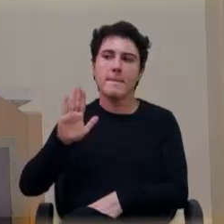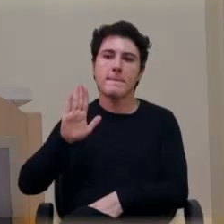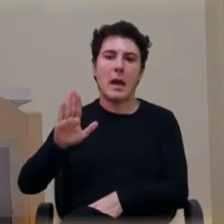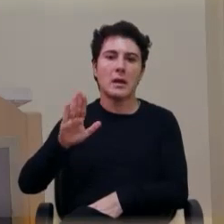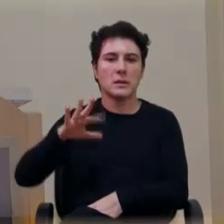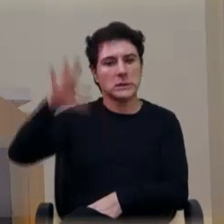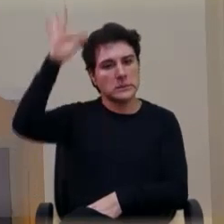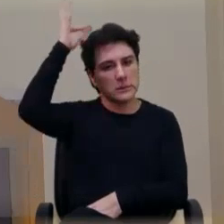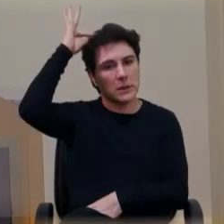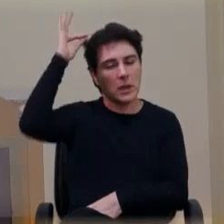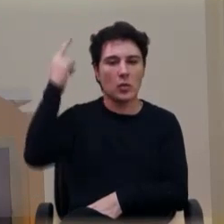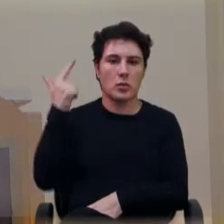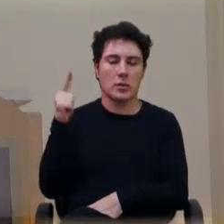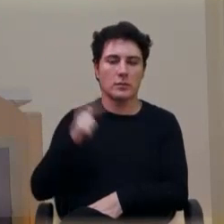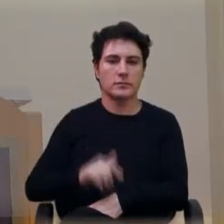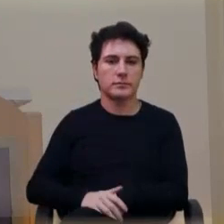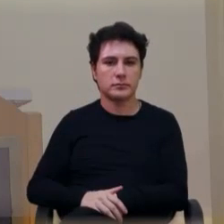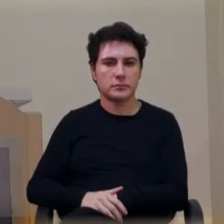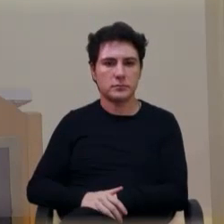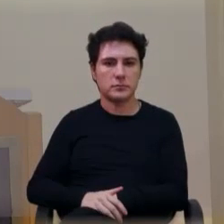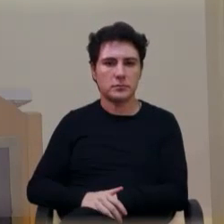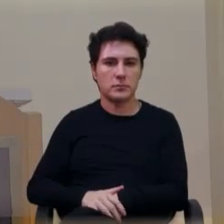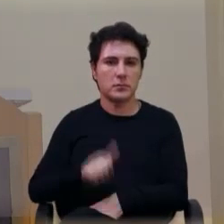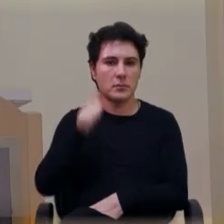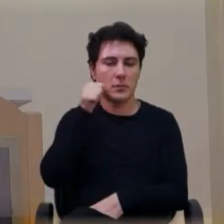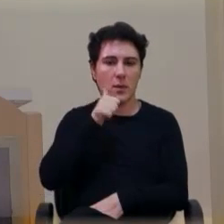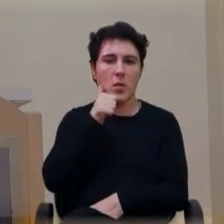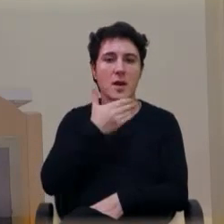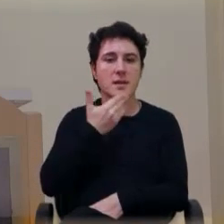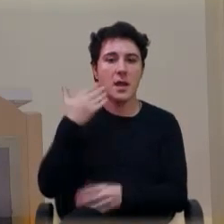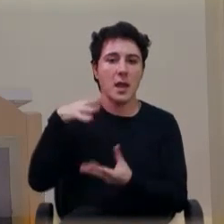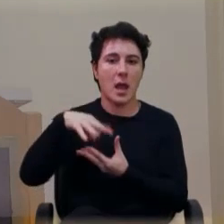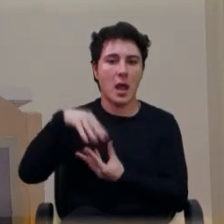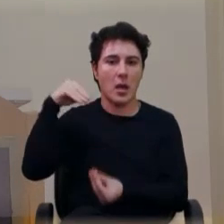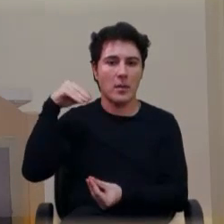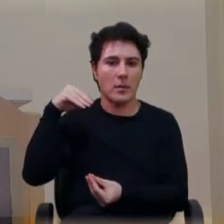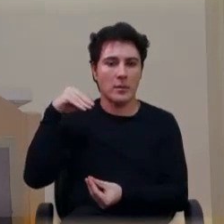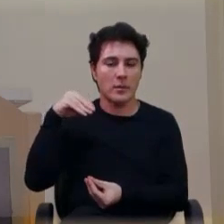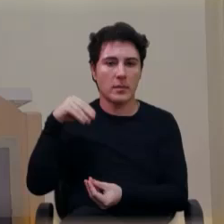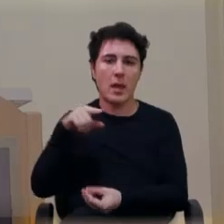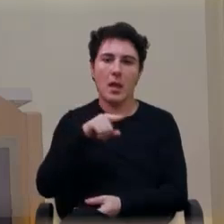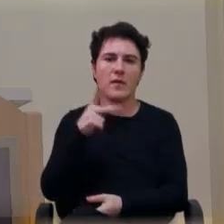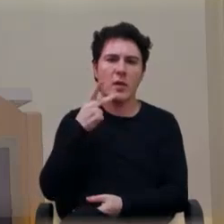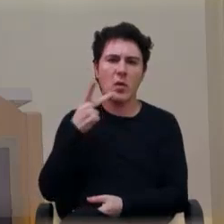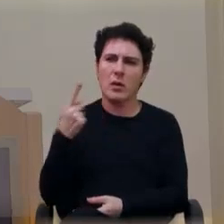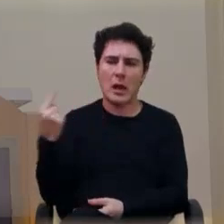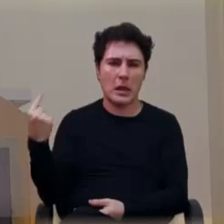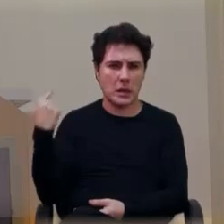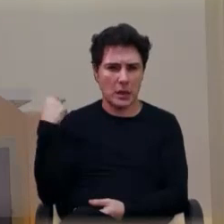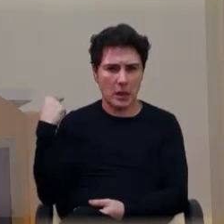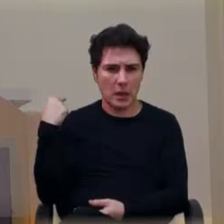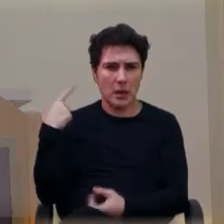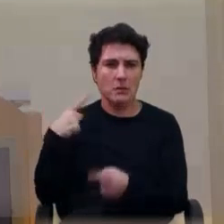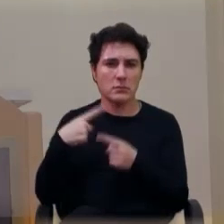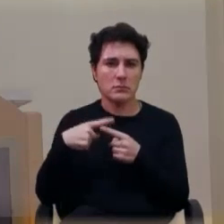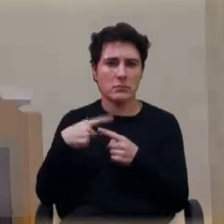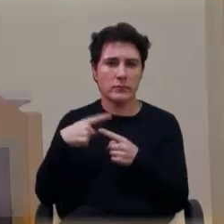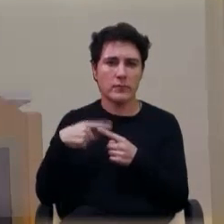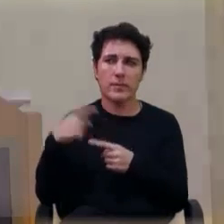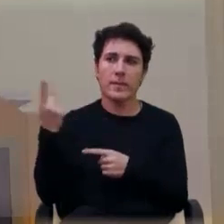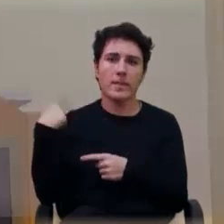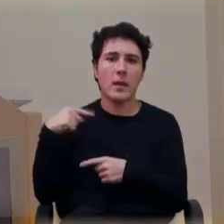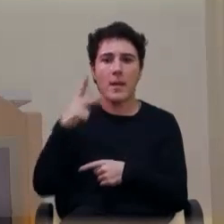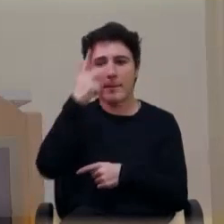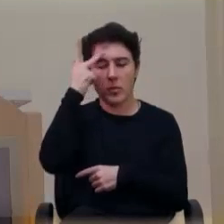não carrega a saudade mulher sem alma assim como diziam lá atrás para justificar